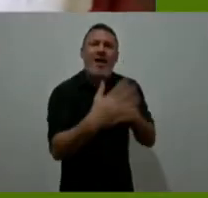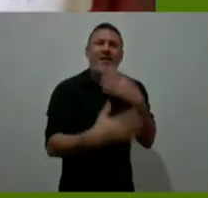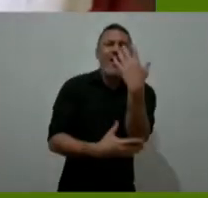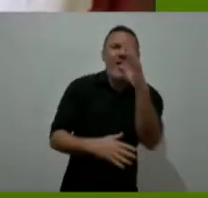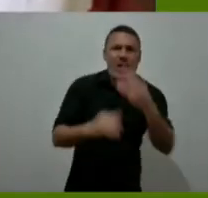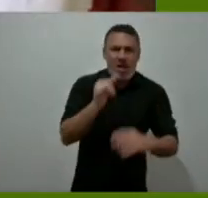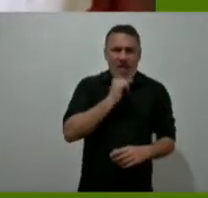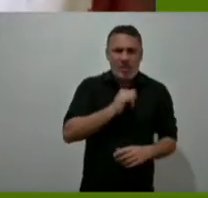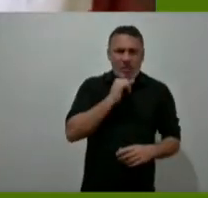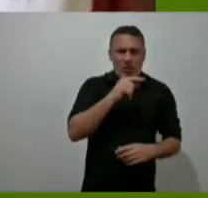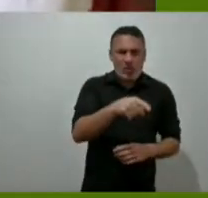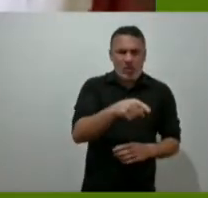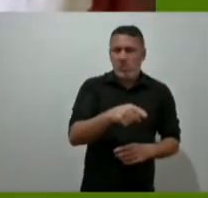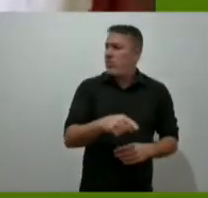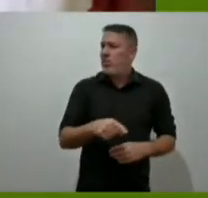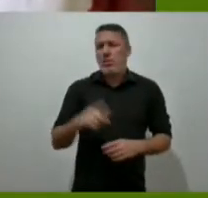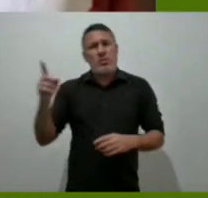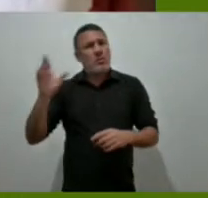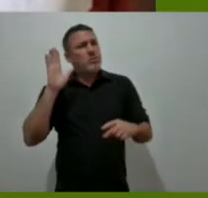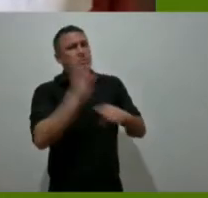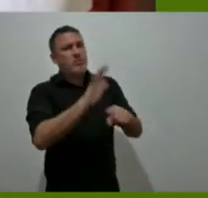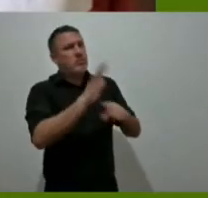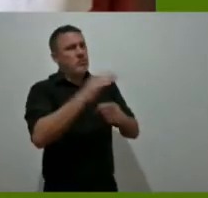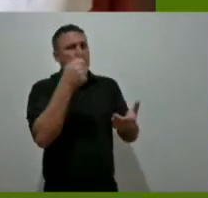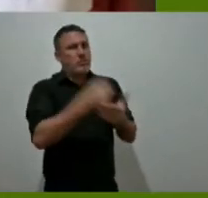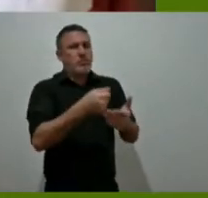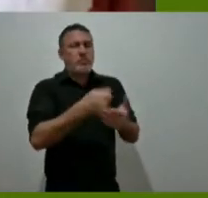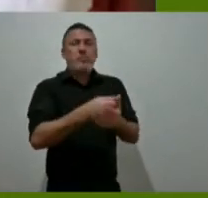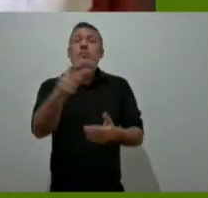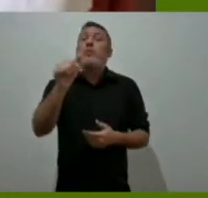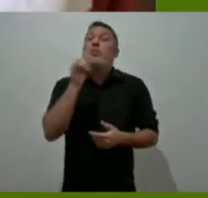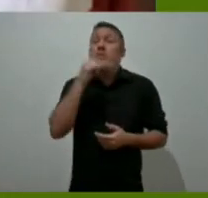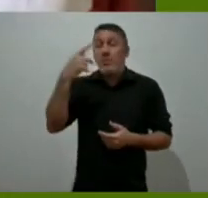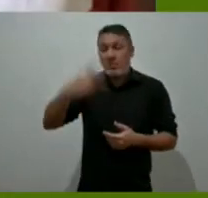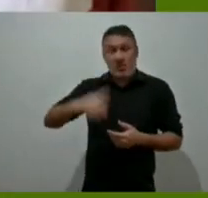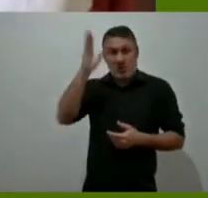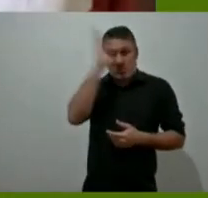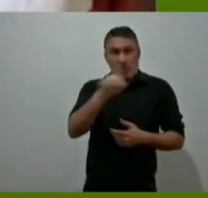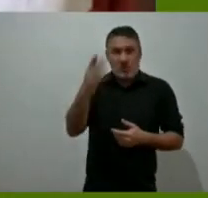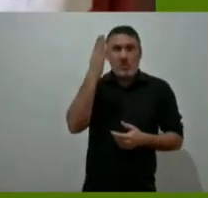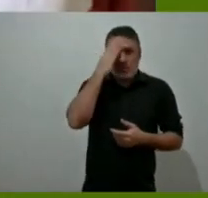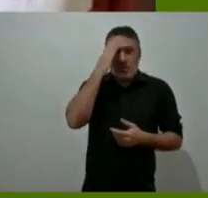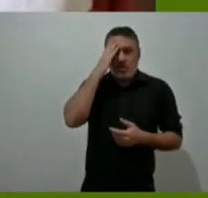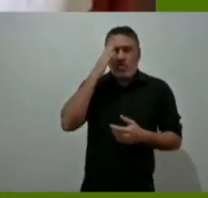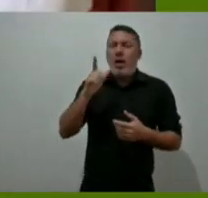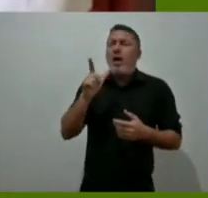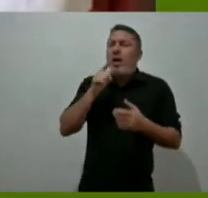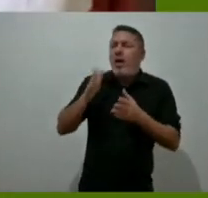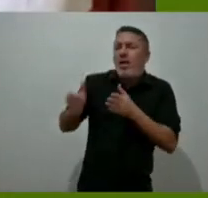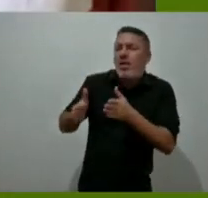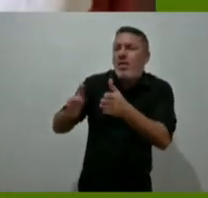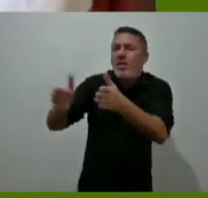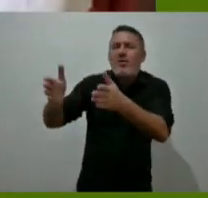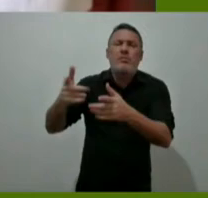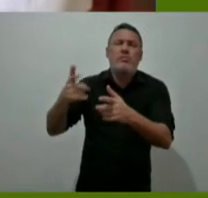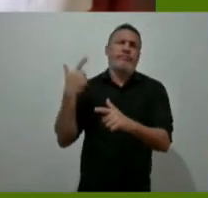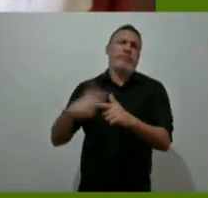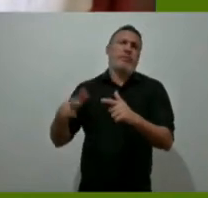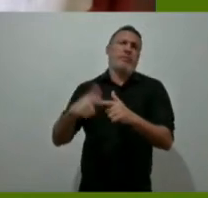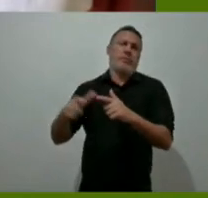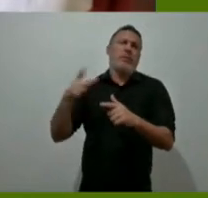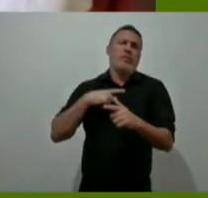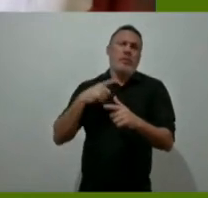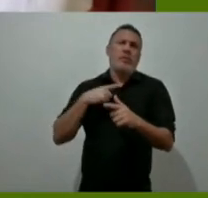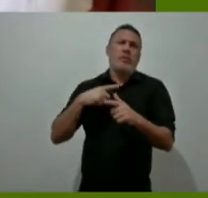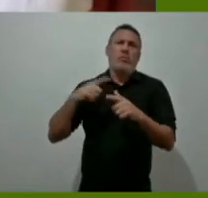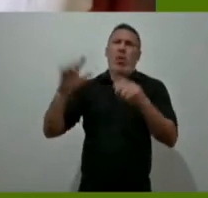hídrico brutal no Brasil. Então, a gente fala, as reservas, as barragens, os reservatórios estão vazios porque não choveu. Não